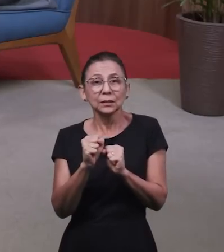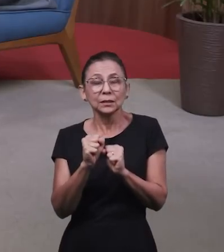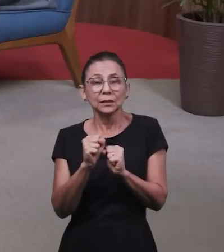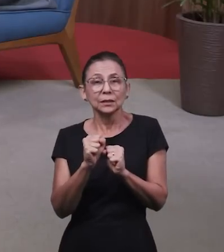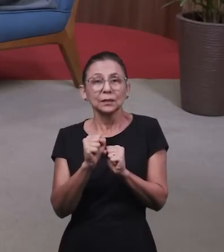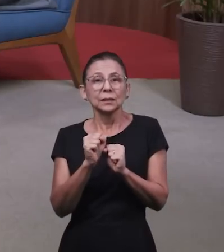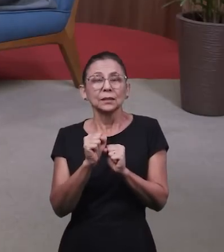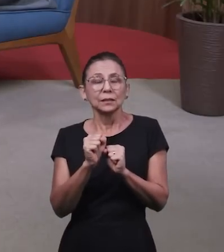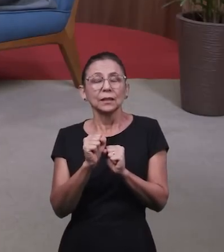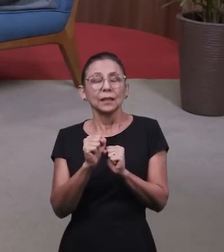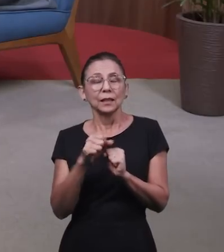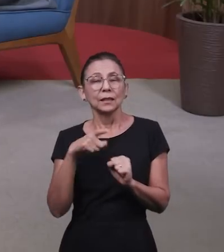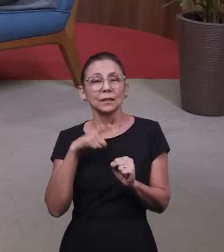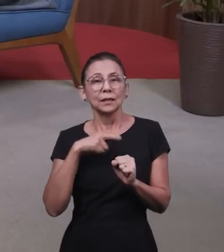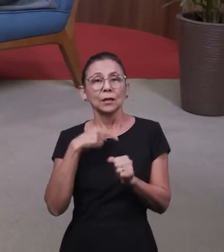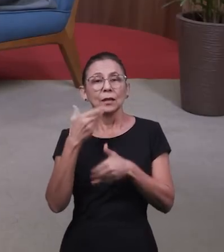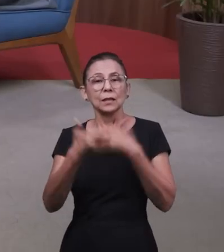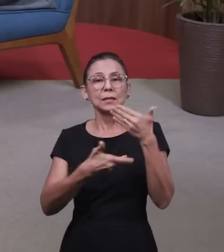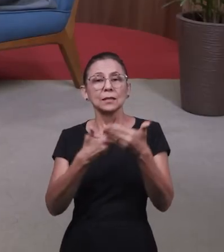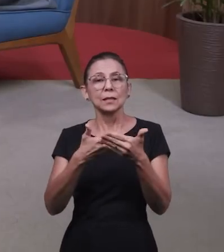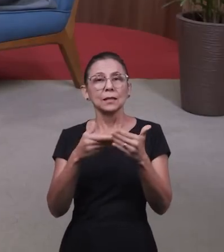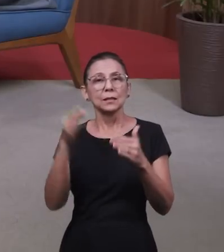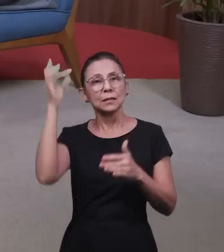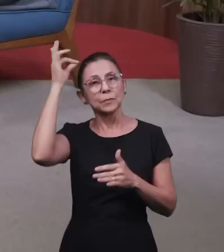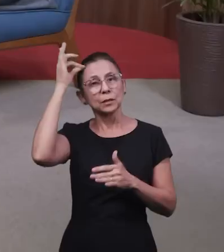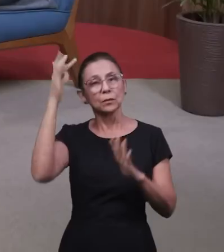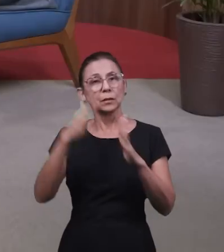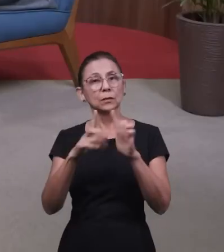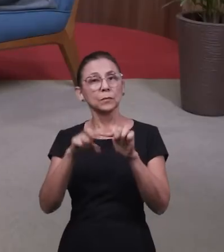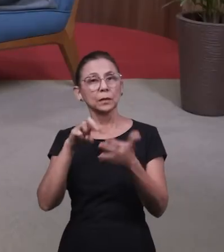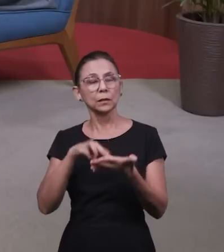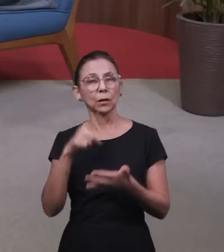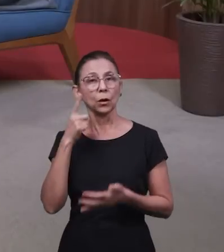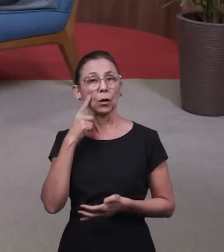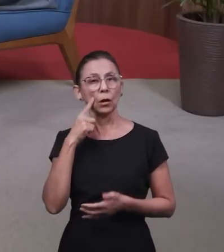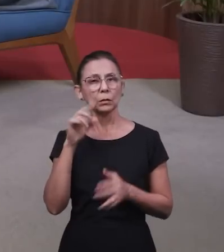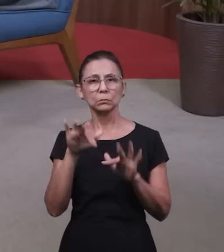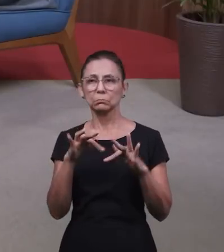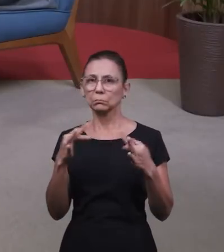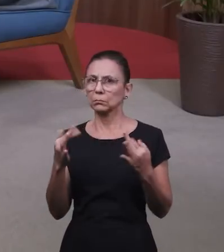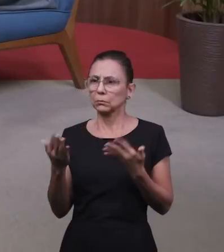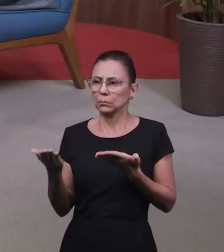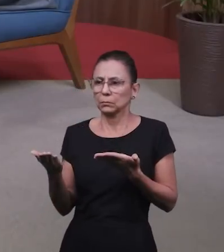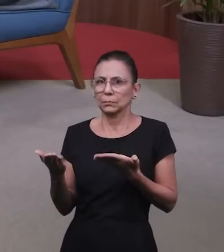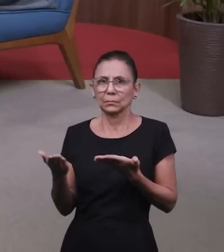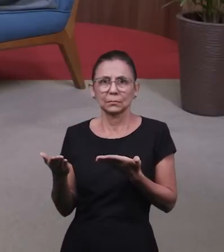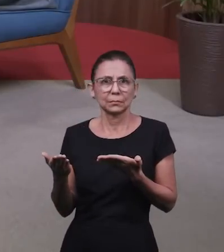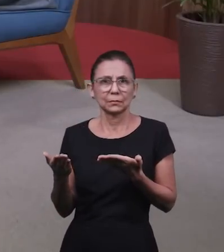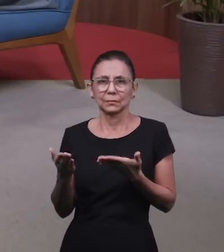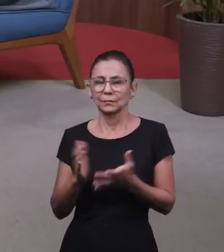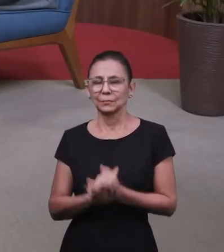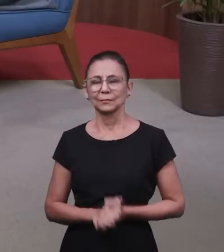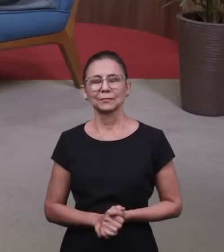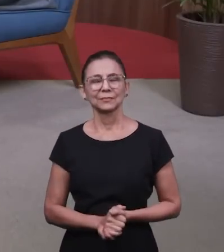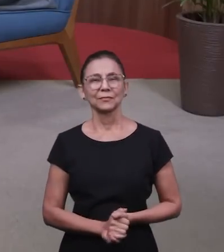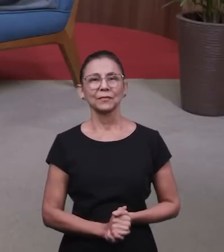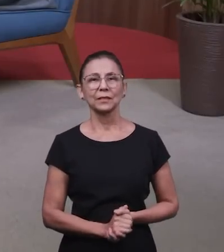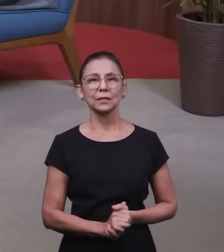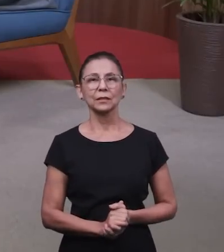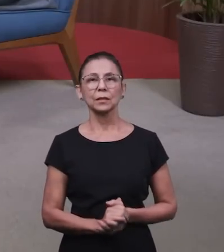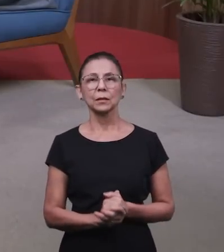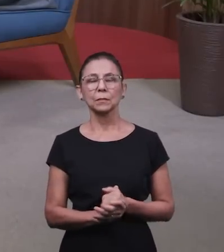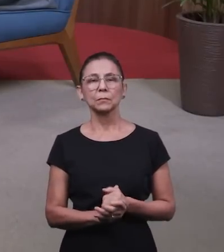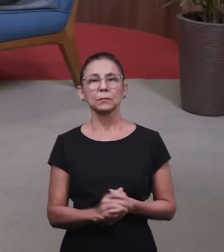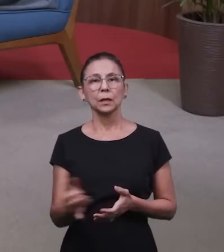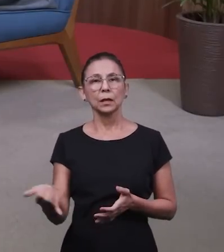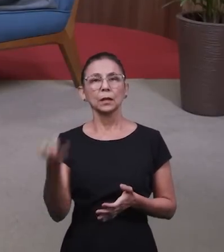projeto. É o projeto de assistência espiritual da Igreja Cristã Maranata. E olha só como é simples participar. Você vai ter que fazer apenas uma